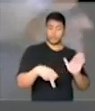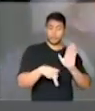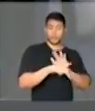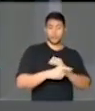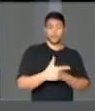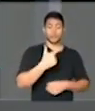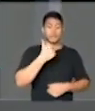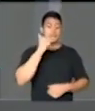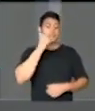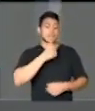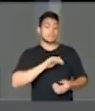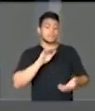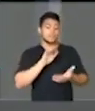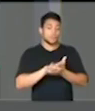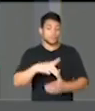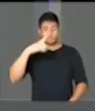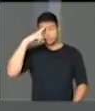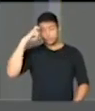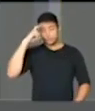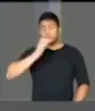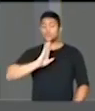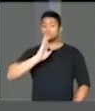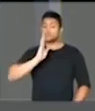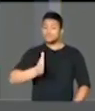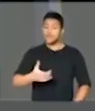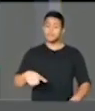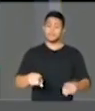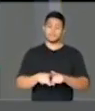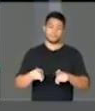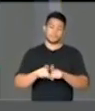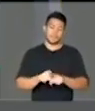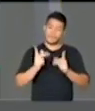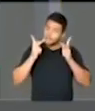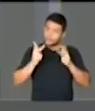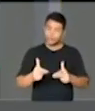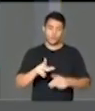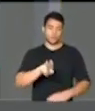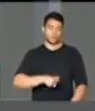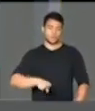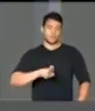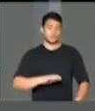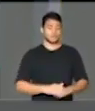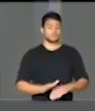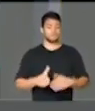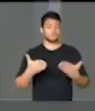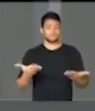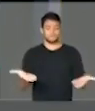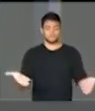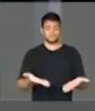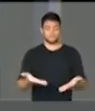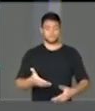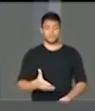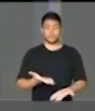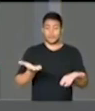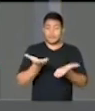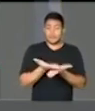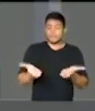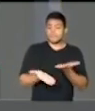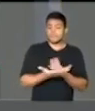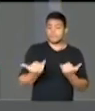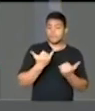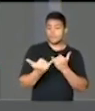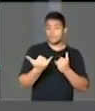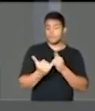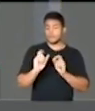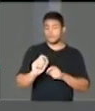conluio dentro da Lava Jato. Ou seja, a Lava Jato agora aparece como uma organização criminosa. E não